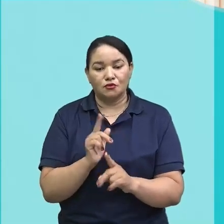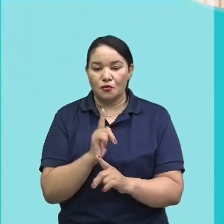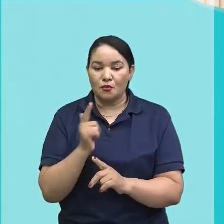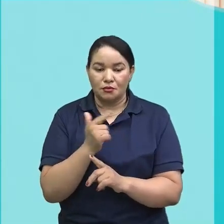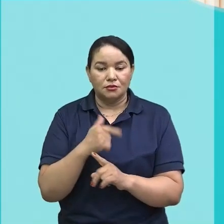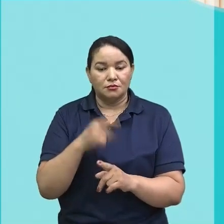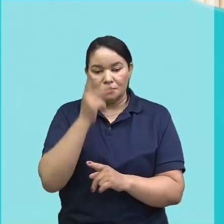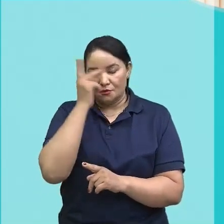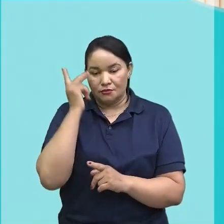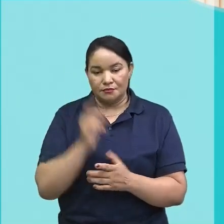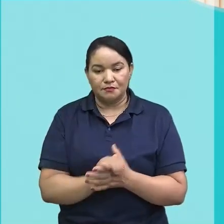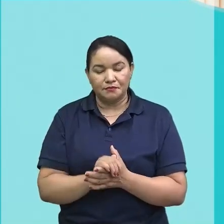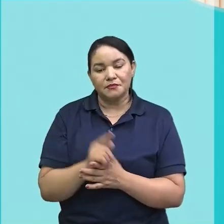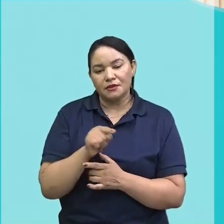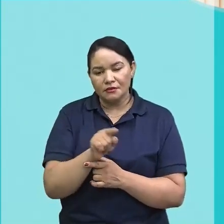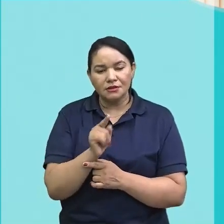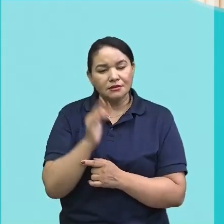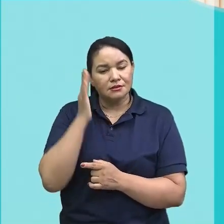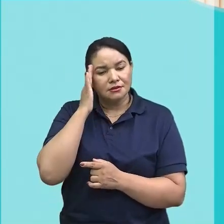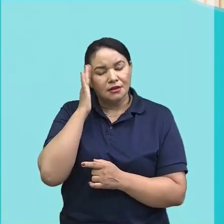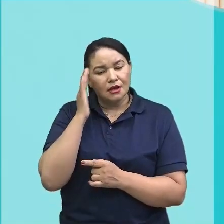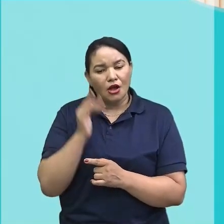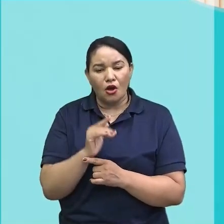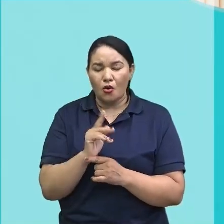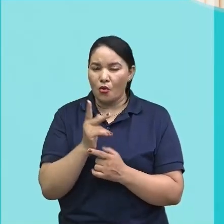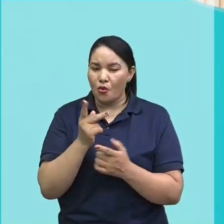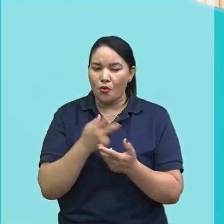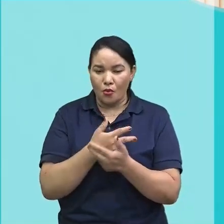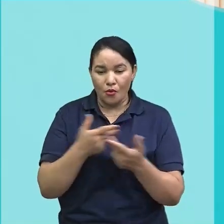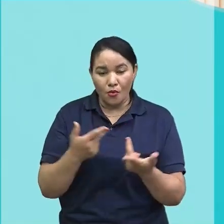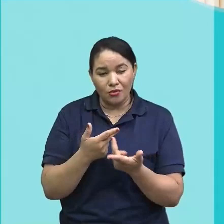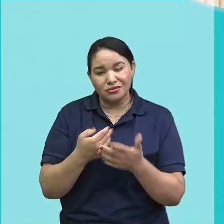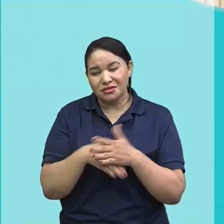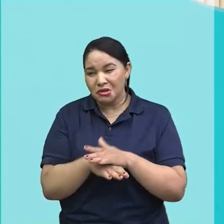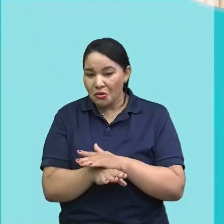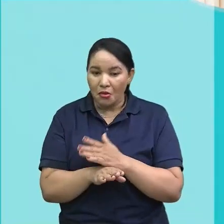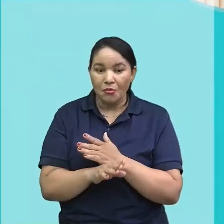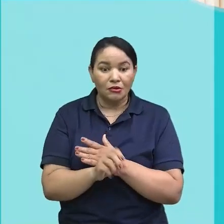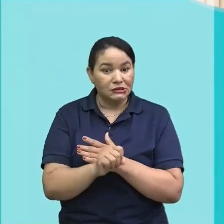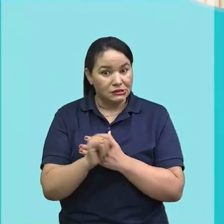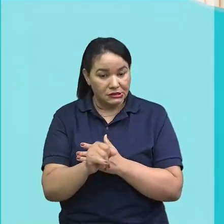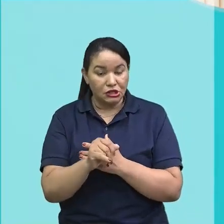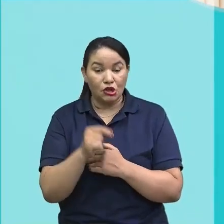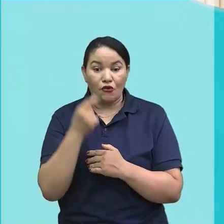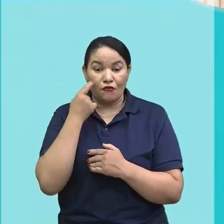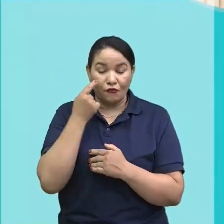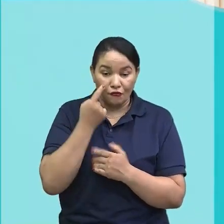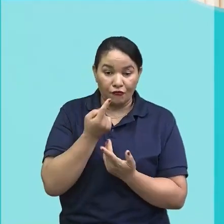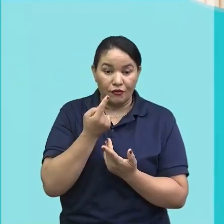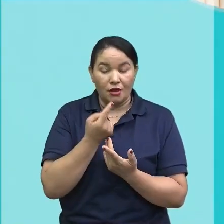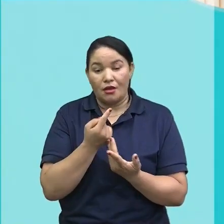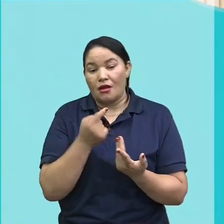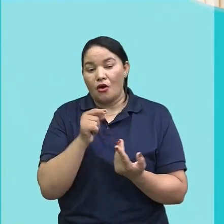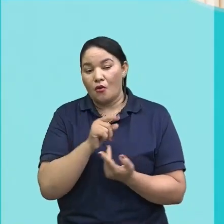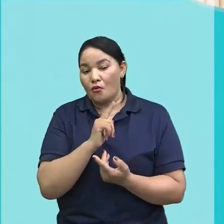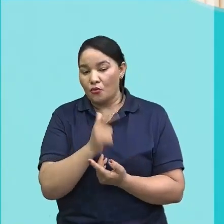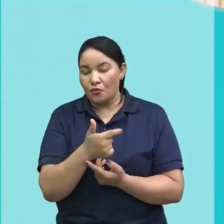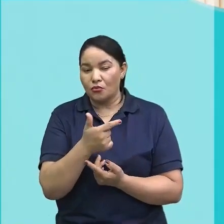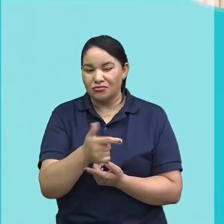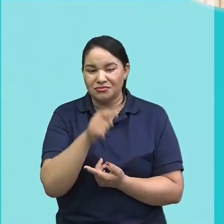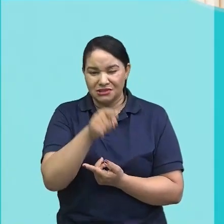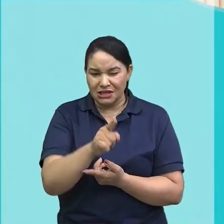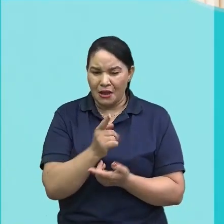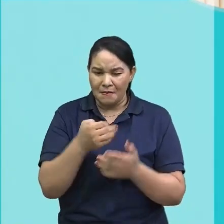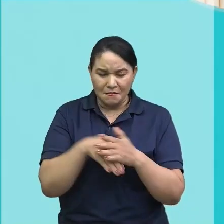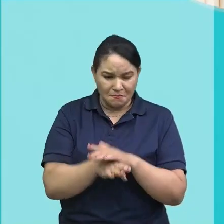Porque você só vai saber aquilo que te incomoda a partir do momento que você se depara com aquilo que te incomoda no outro. Como